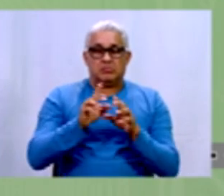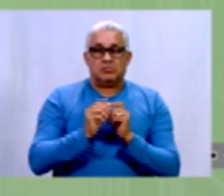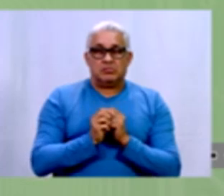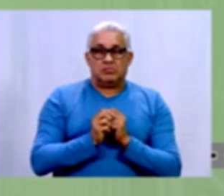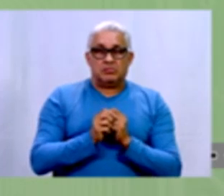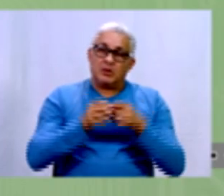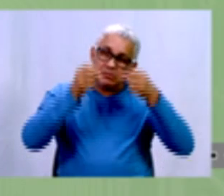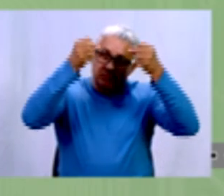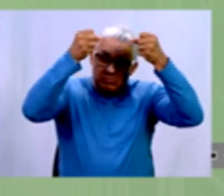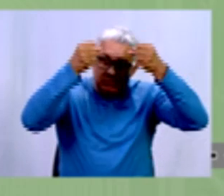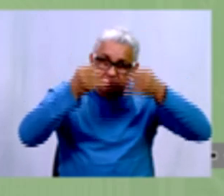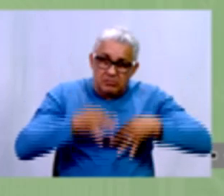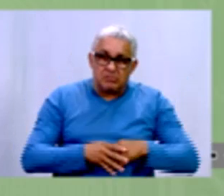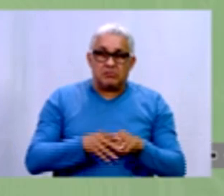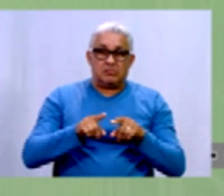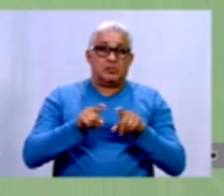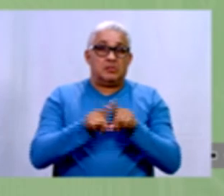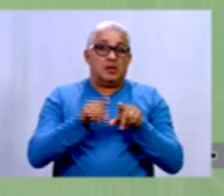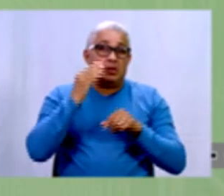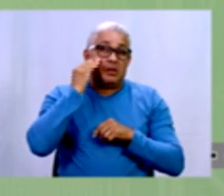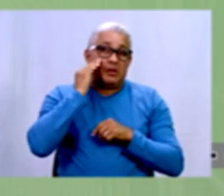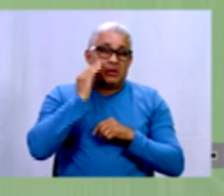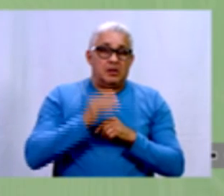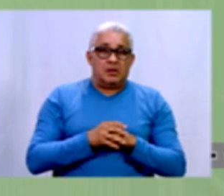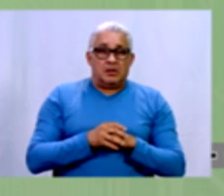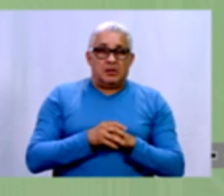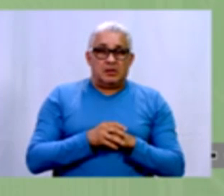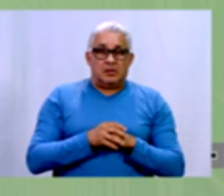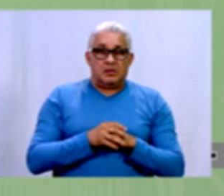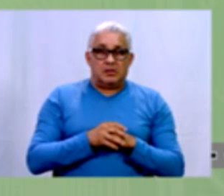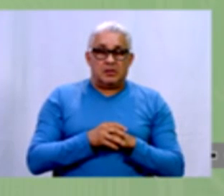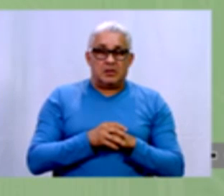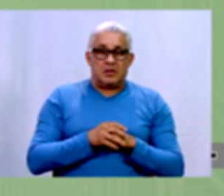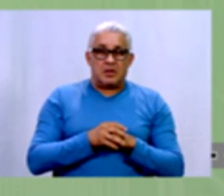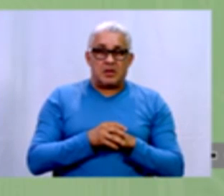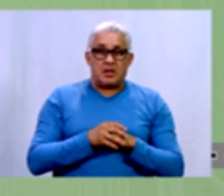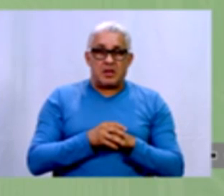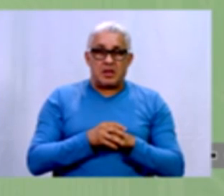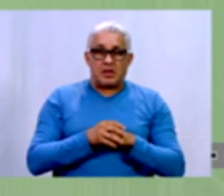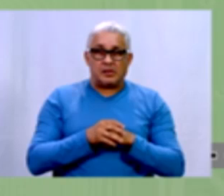definir e entender os papéis,